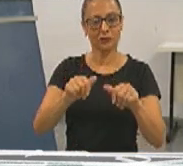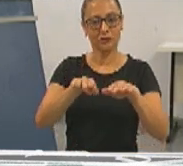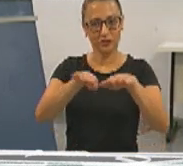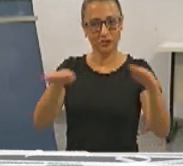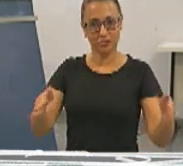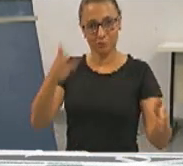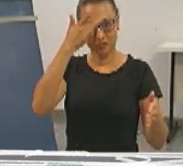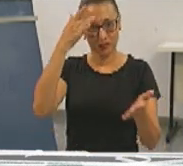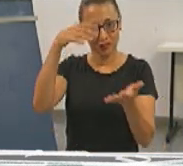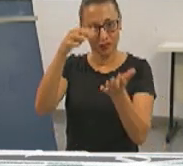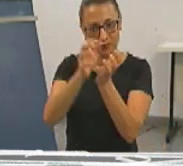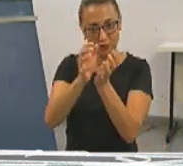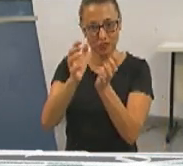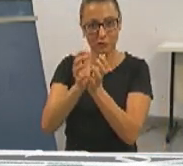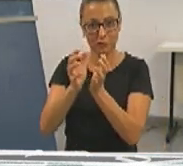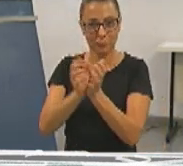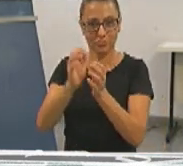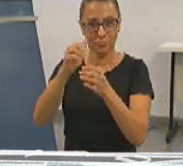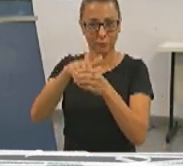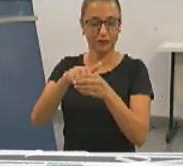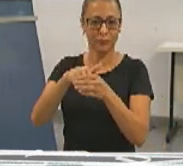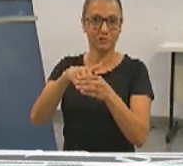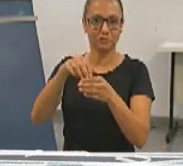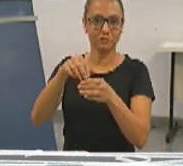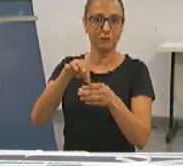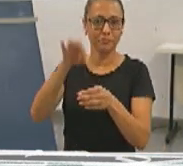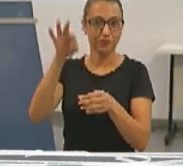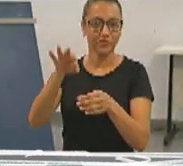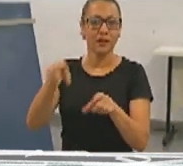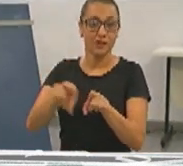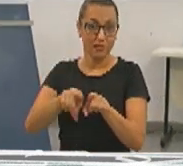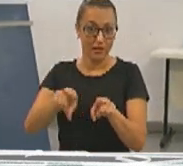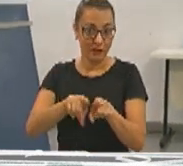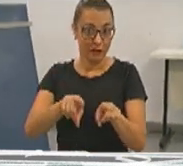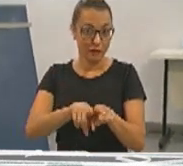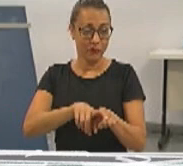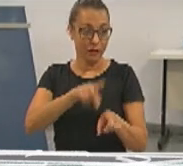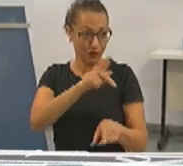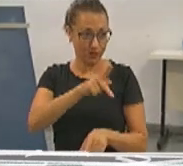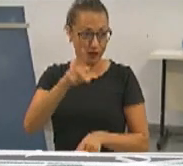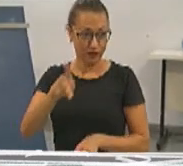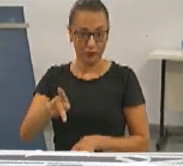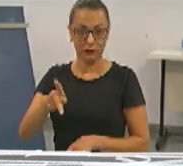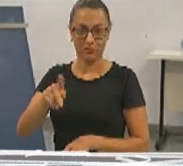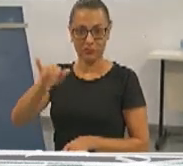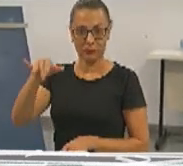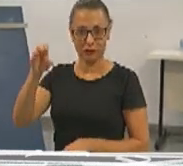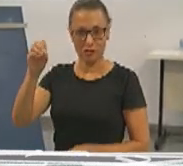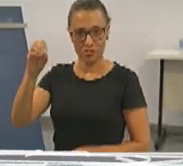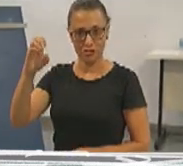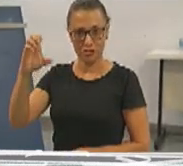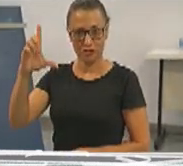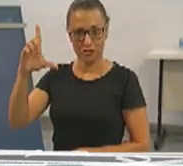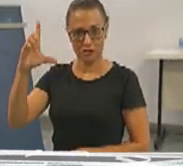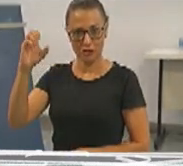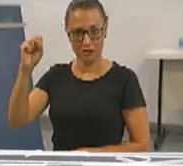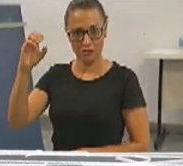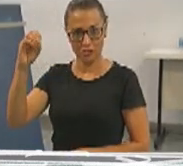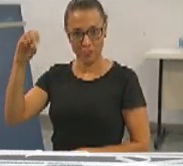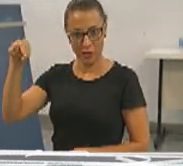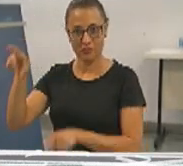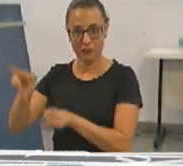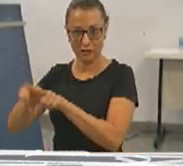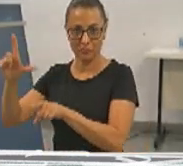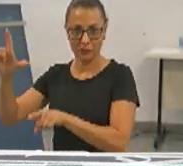Prévia. Gostaria de cumprimentar os candidatos, professor Joelson, professora Liane. Me solidarizar com